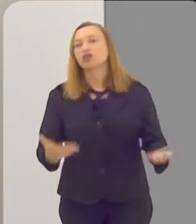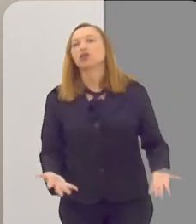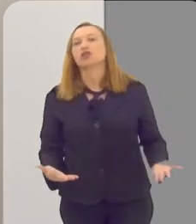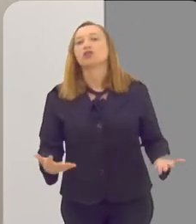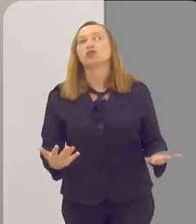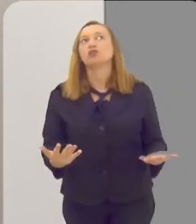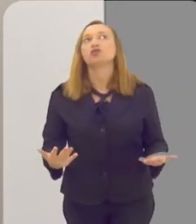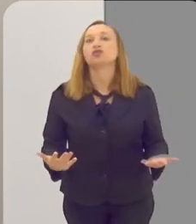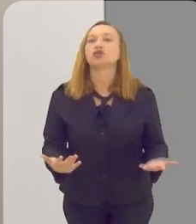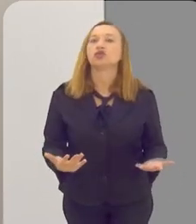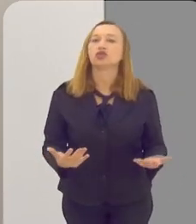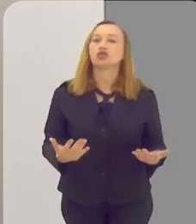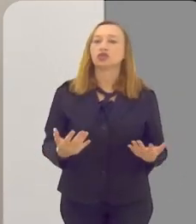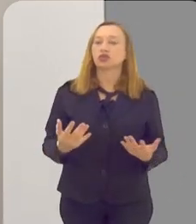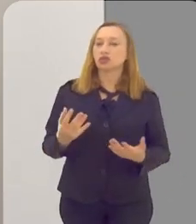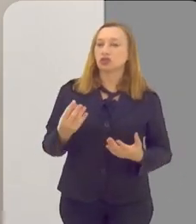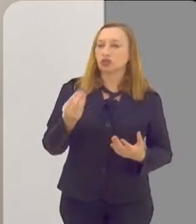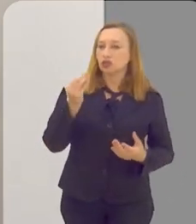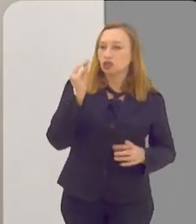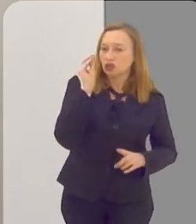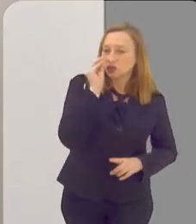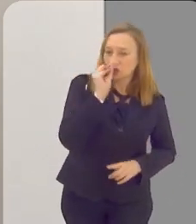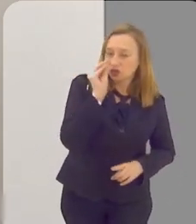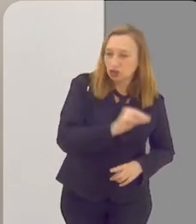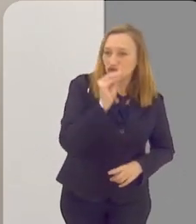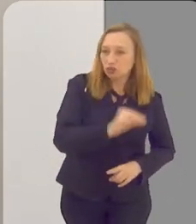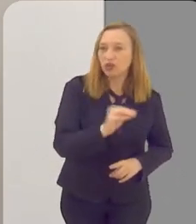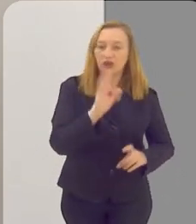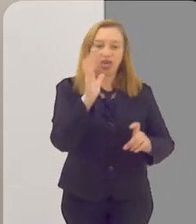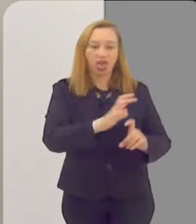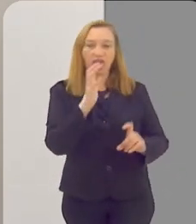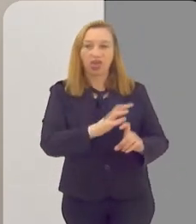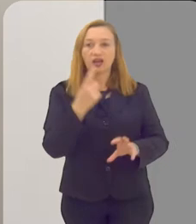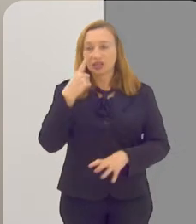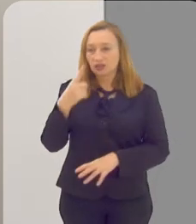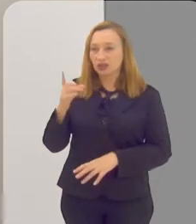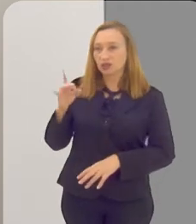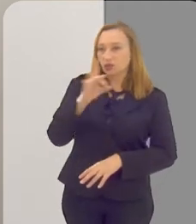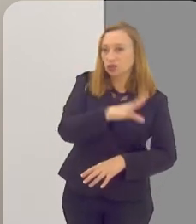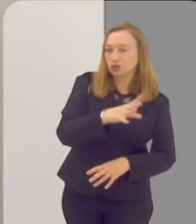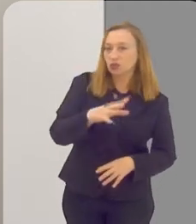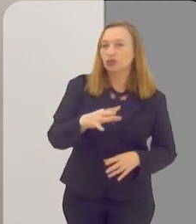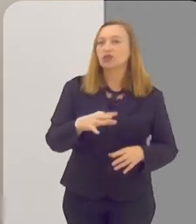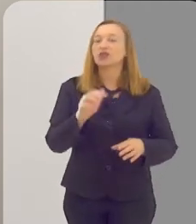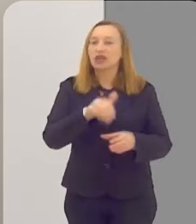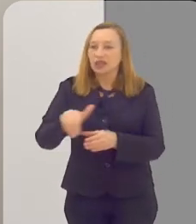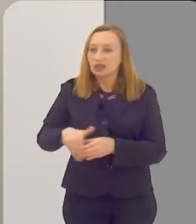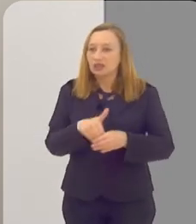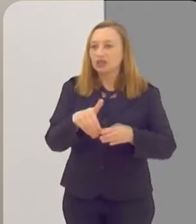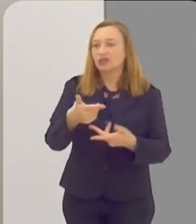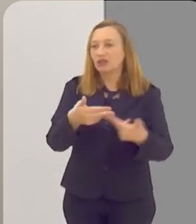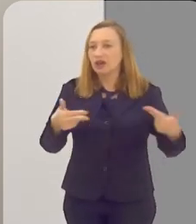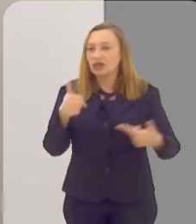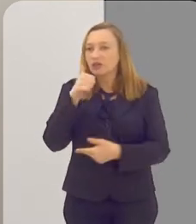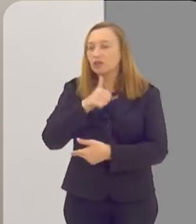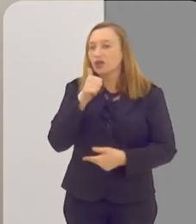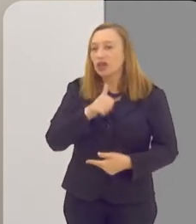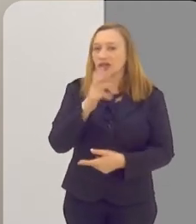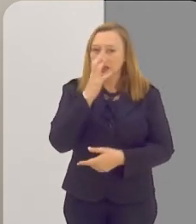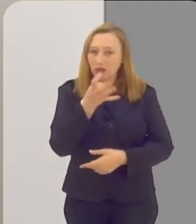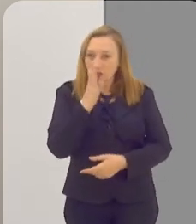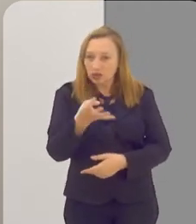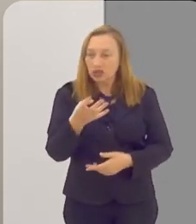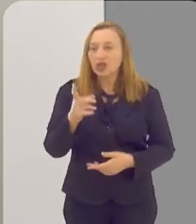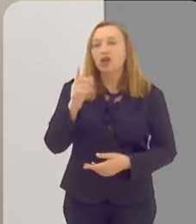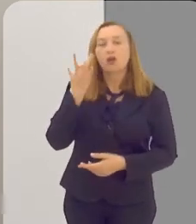assédio, de chantagem, de pressão, que a gente viu nas últimas eleições, muitas mulheres fazendo esse tipo